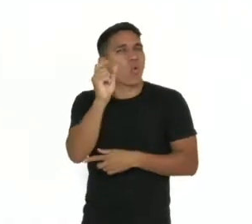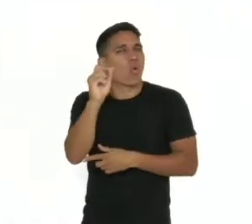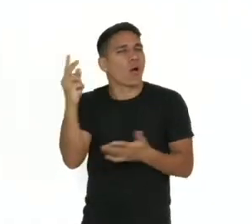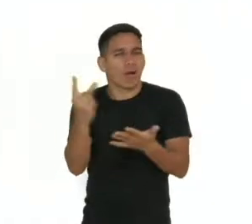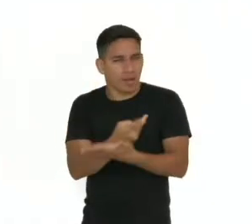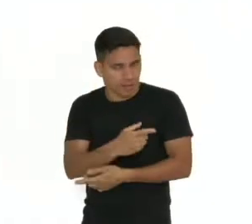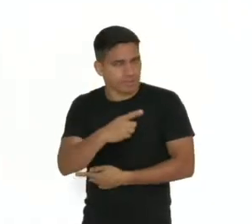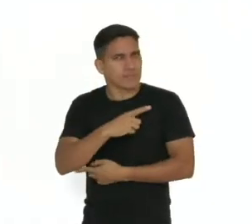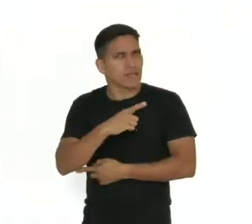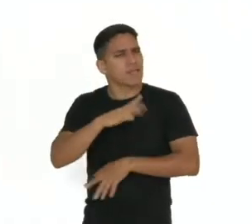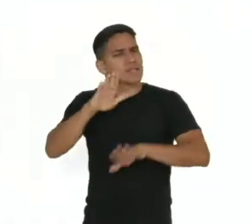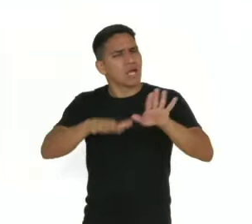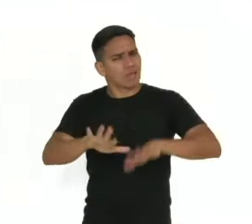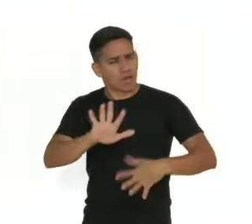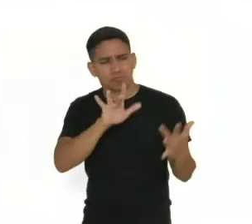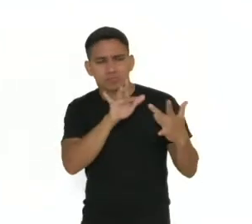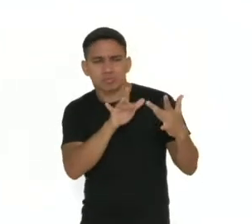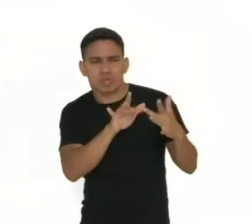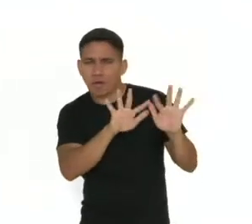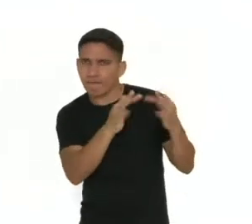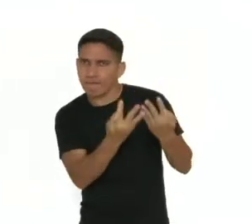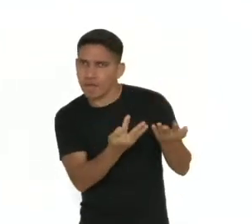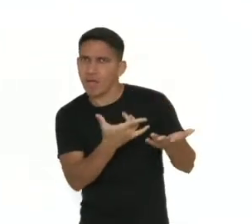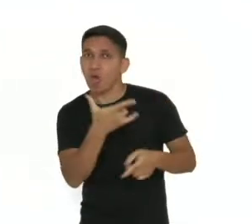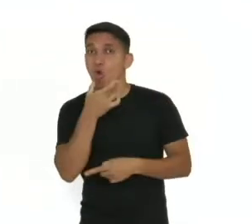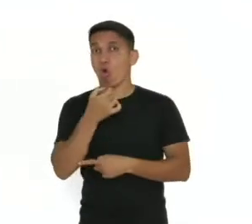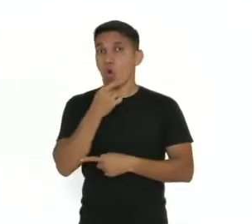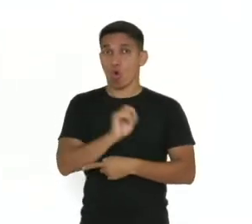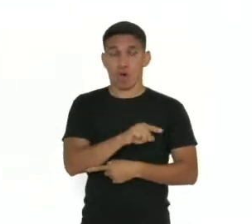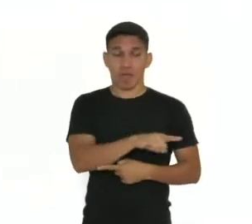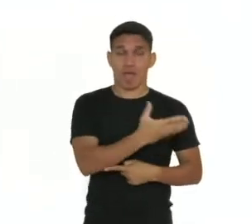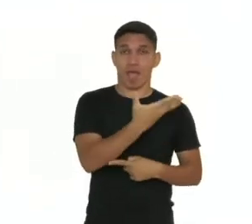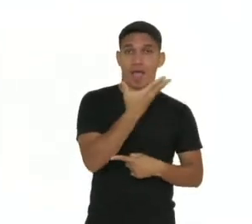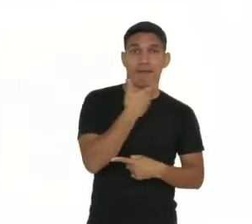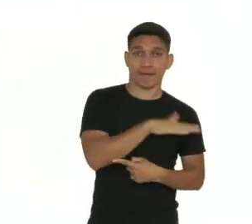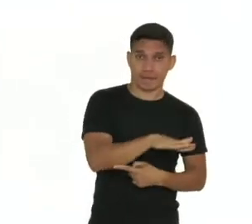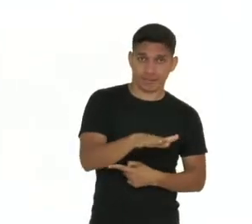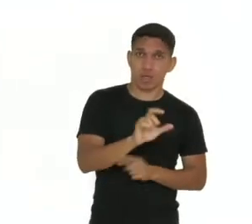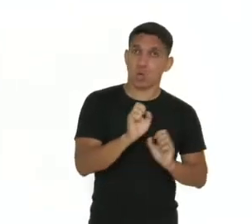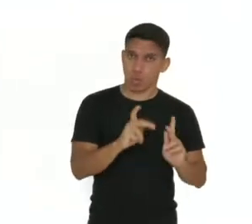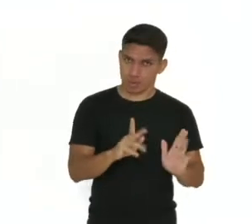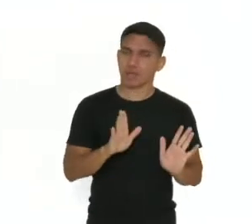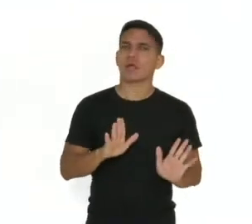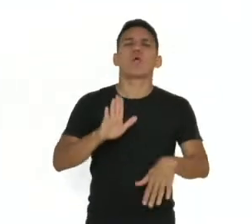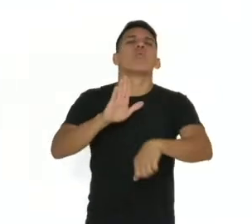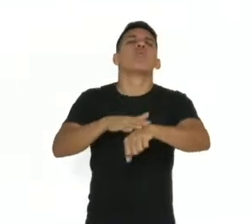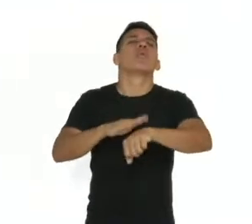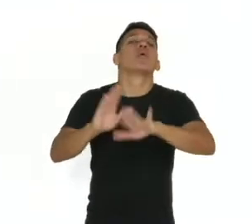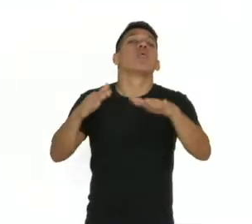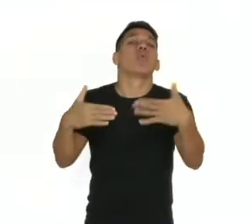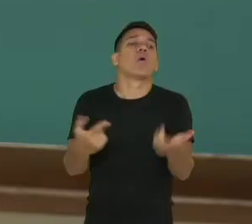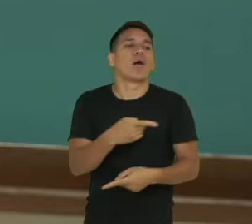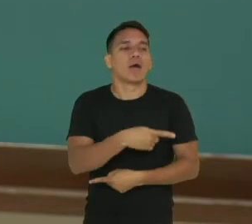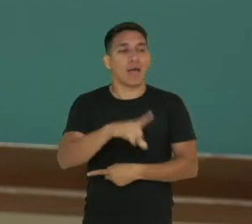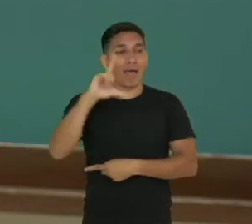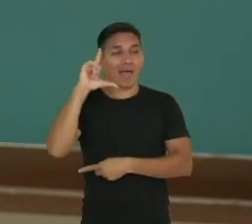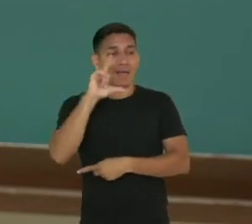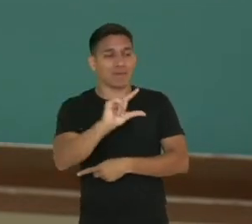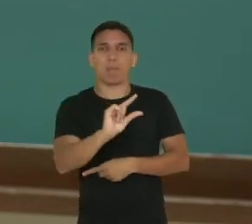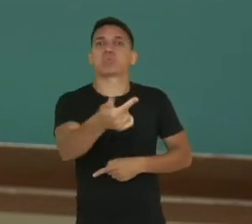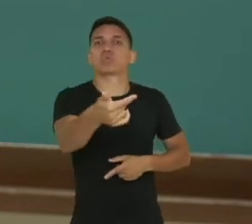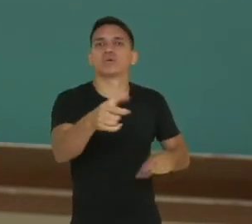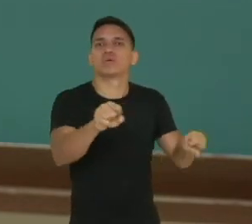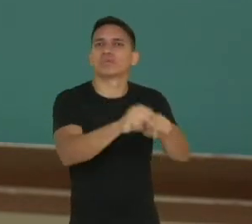um suposto grau de parentesco entre o homem e o menino, certo? E em que momento essa expectativa é